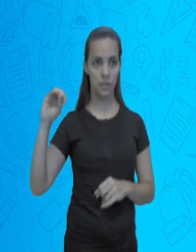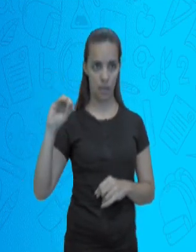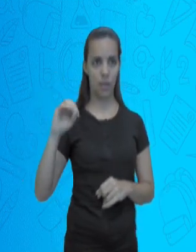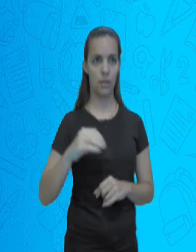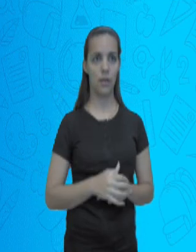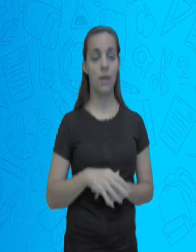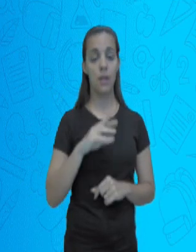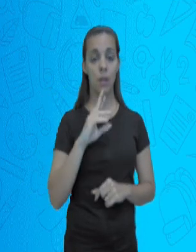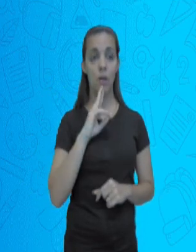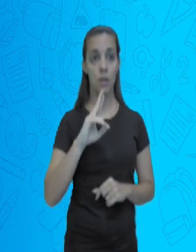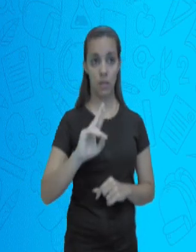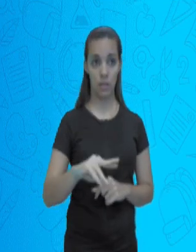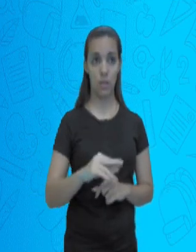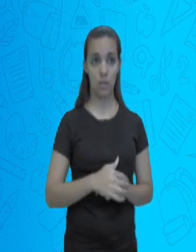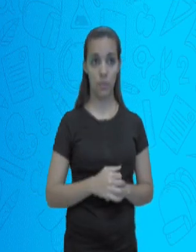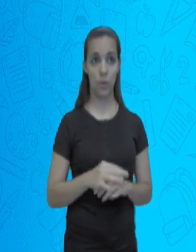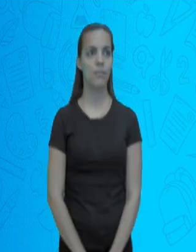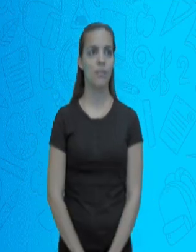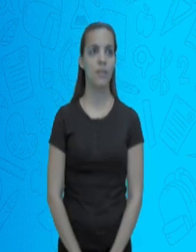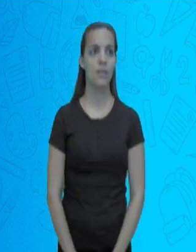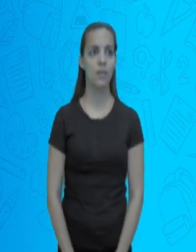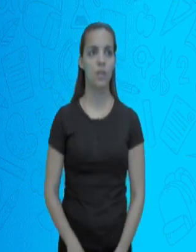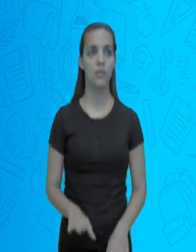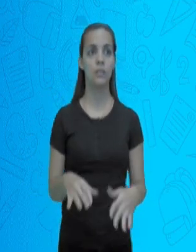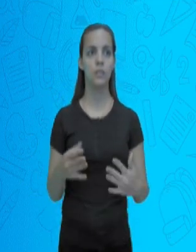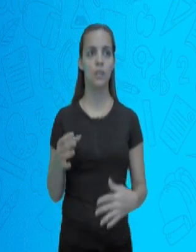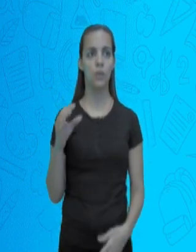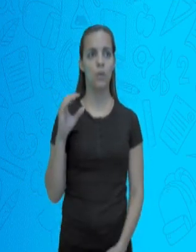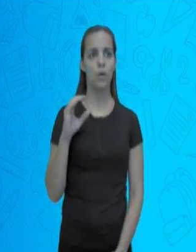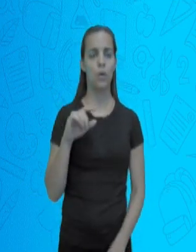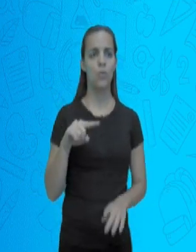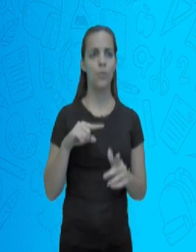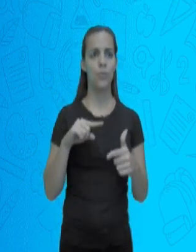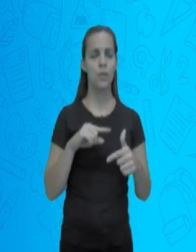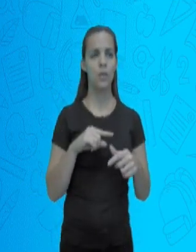eu vou encontrar 110 graus. Então, este ângulo